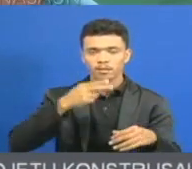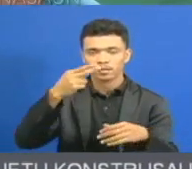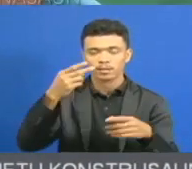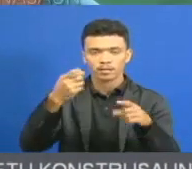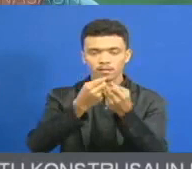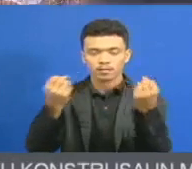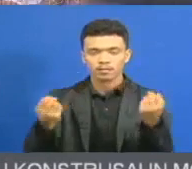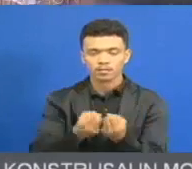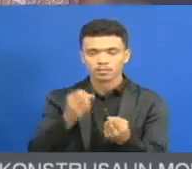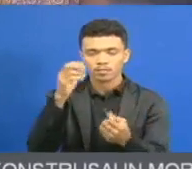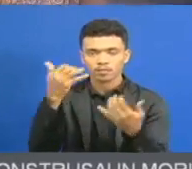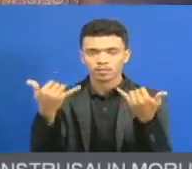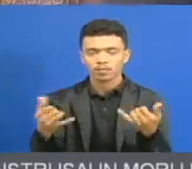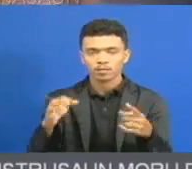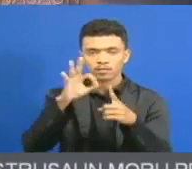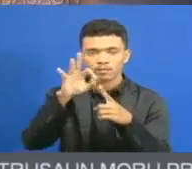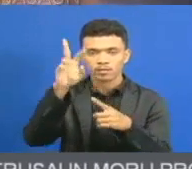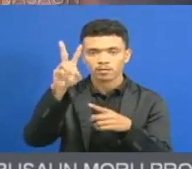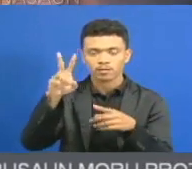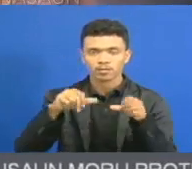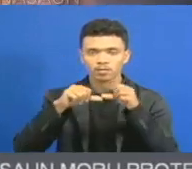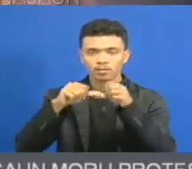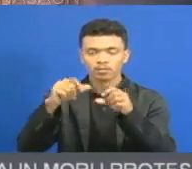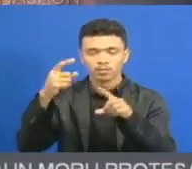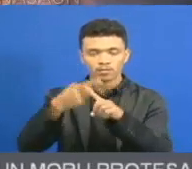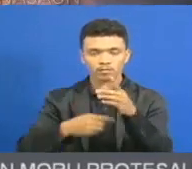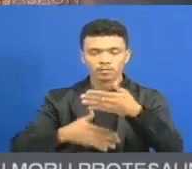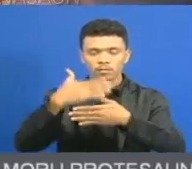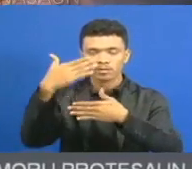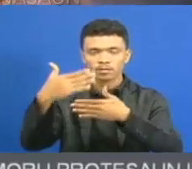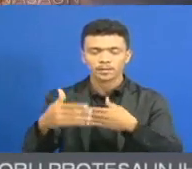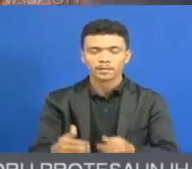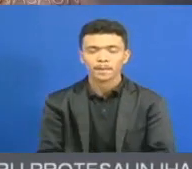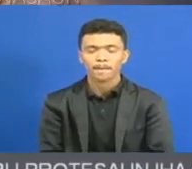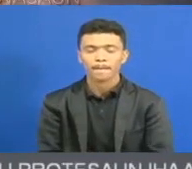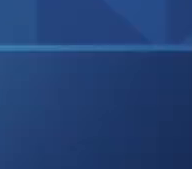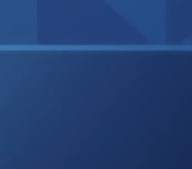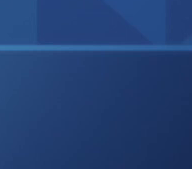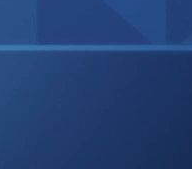fase da ruak se continua halau ia fulanoin. Ezequiel Freitas, Olandino Paiseco, RTTLI.